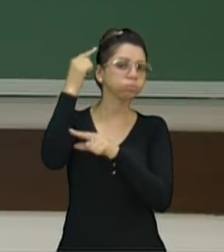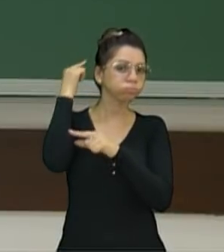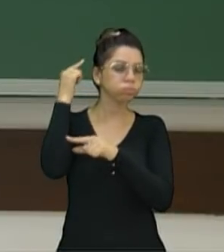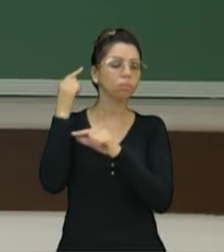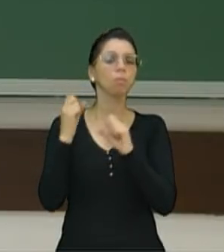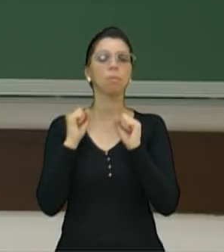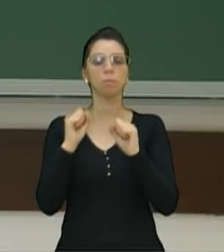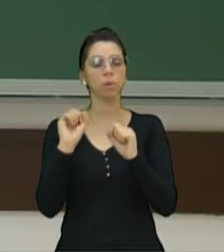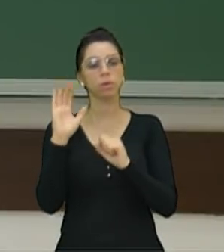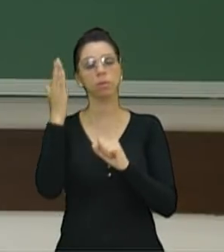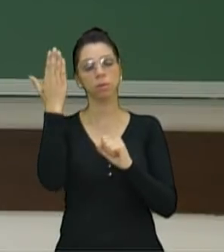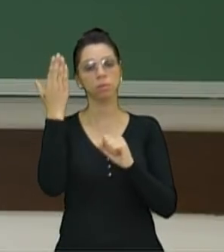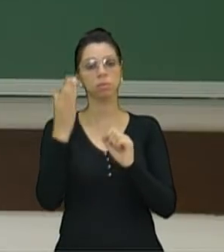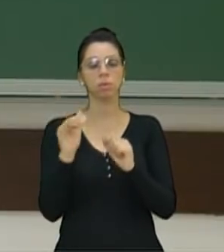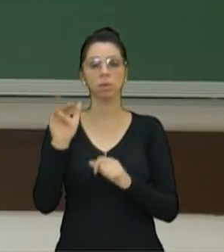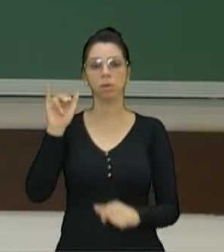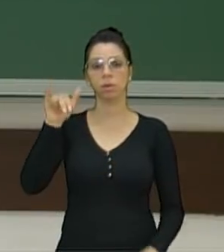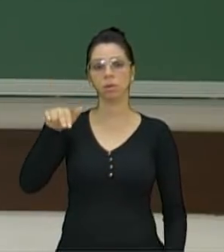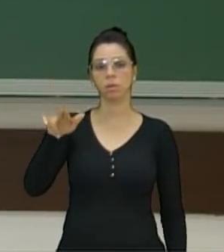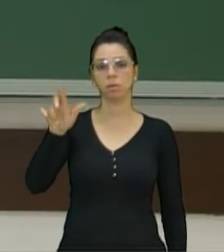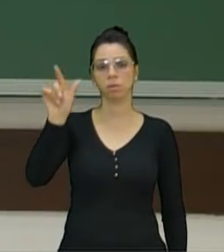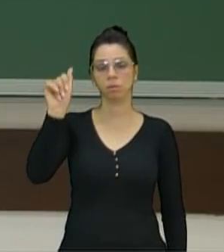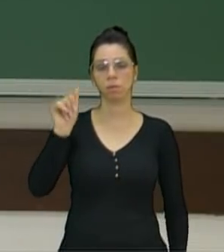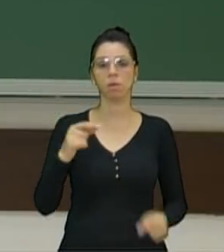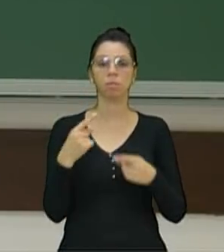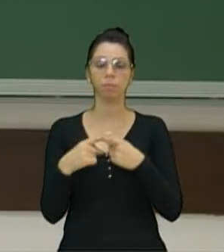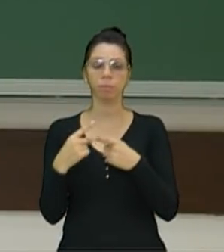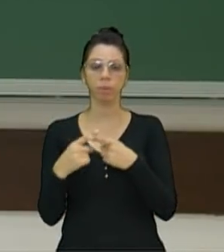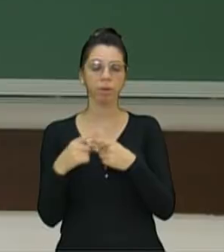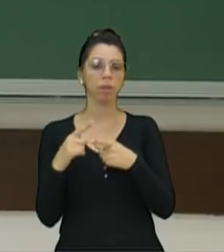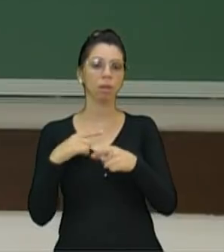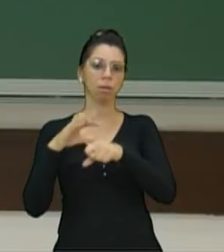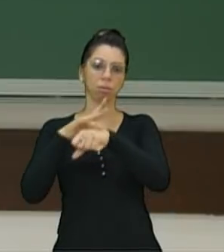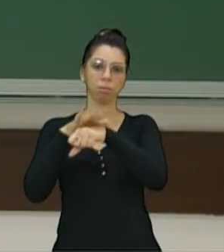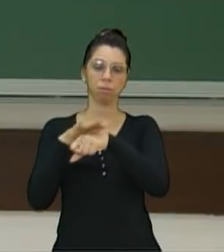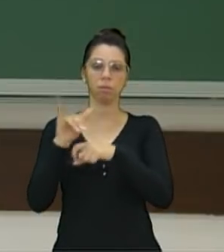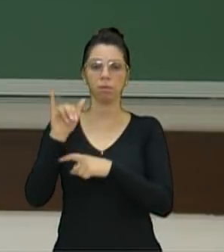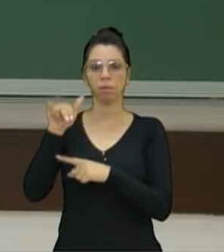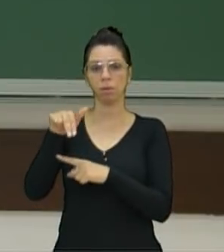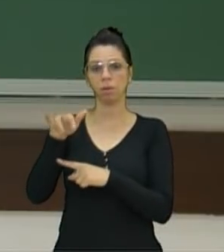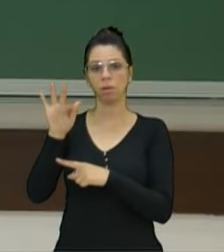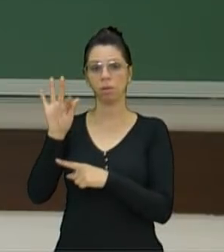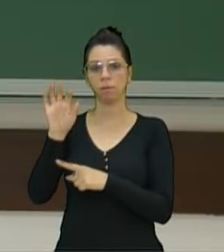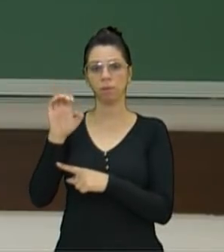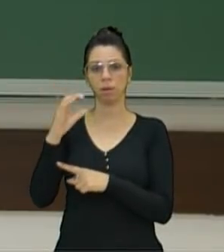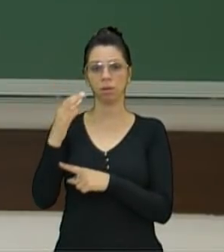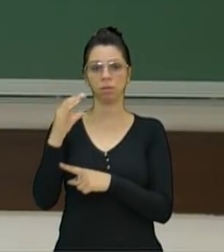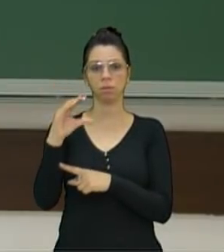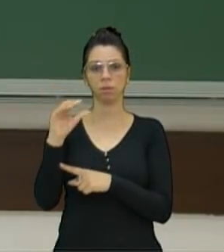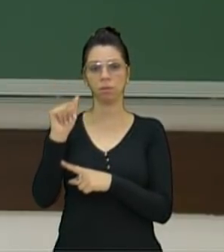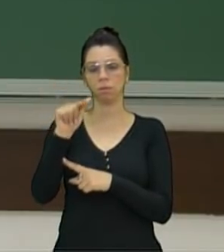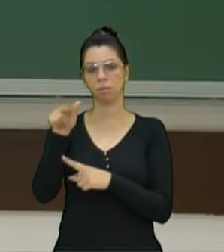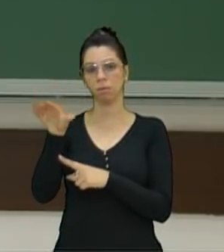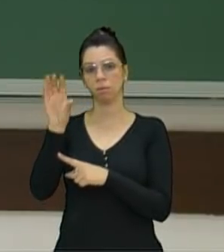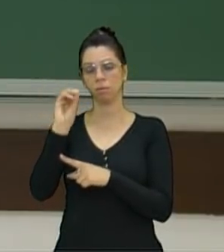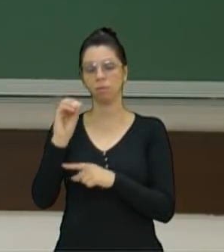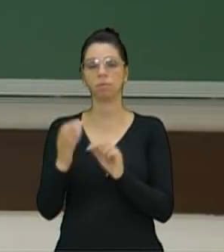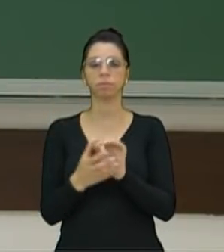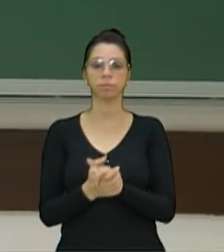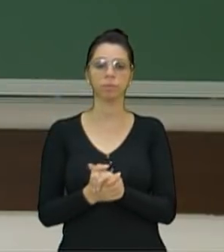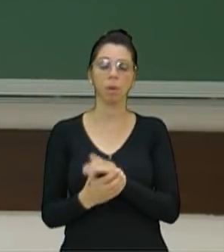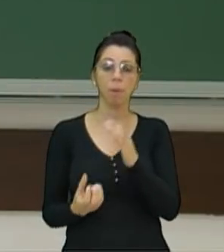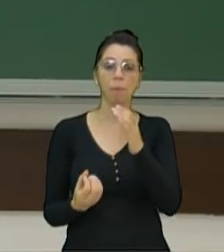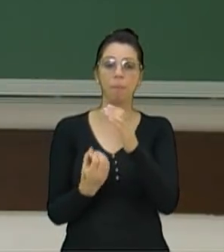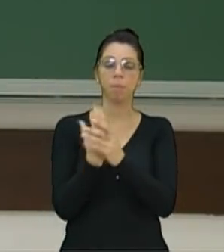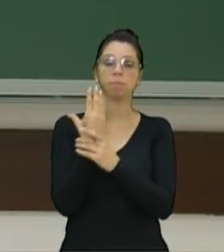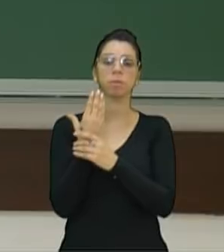orelha, formar aquela íngua, tá? Por quê? Porque ali está tendo uma infecção, seu corpo está produzindo mais glóbulos brancos para combater